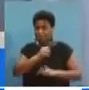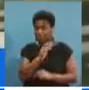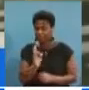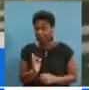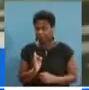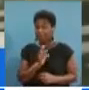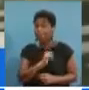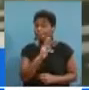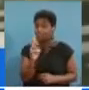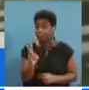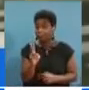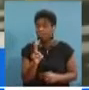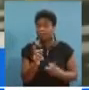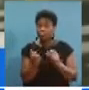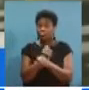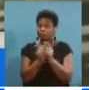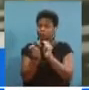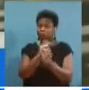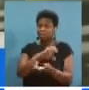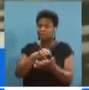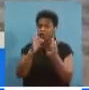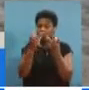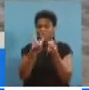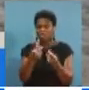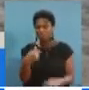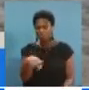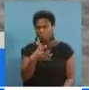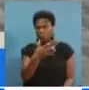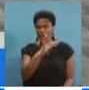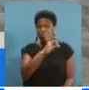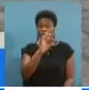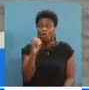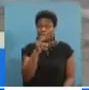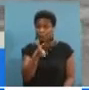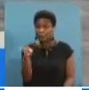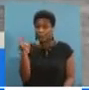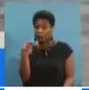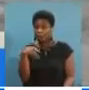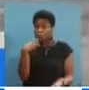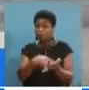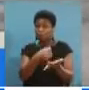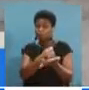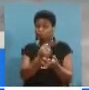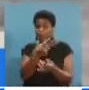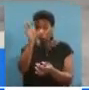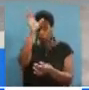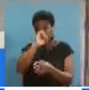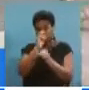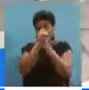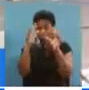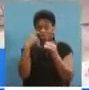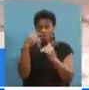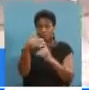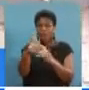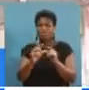Vicente. A requalificação do centro tem um orçamento estimado à volta de 40 mil contos, financiados pelo governo, e a conclusão é